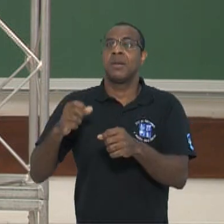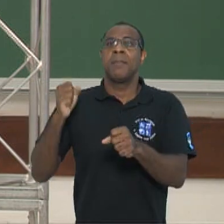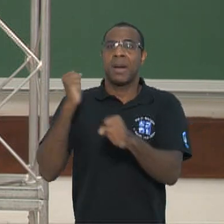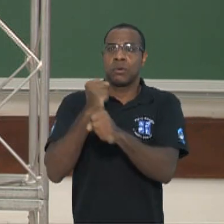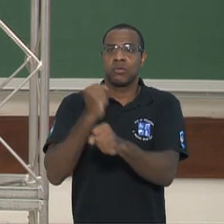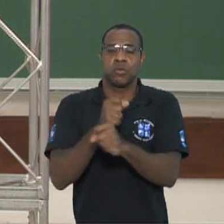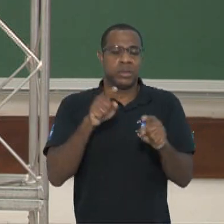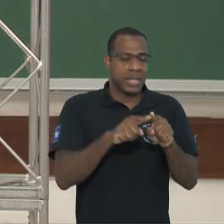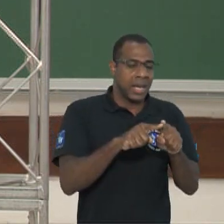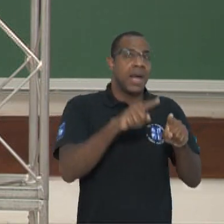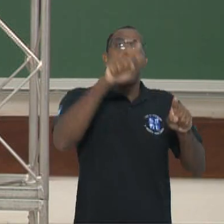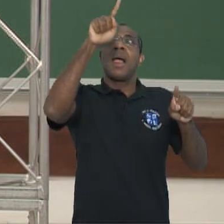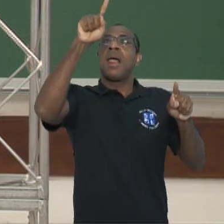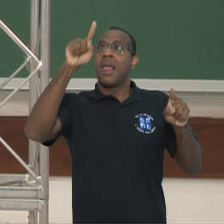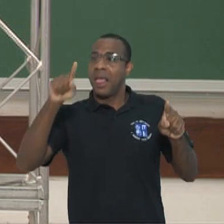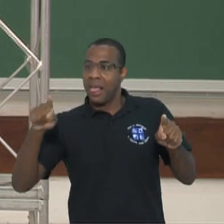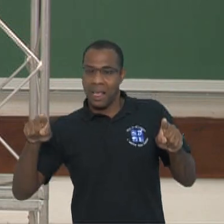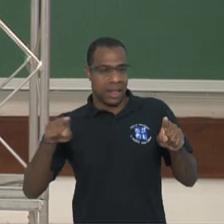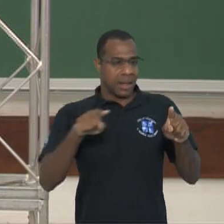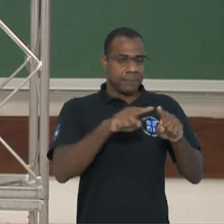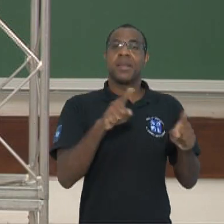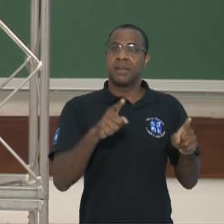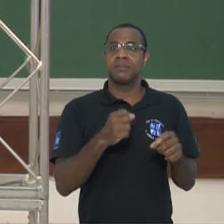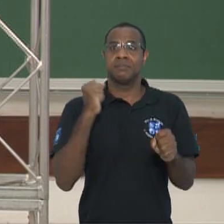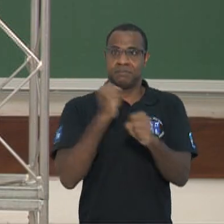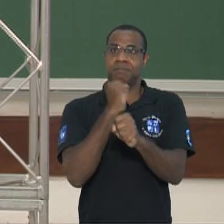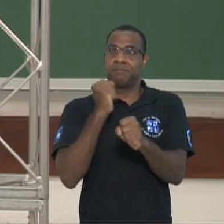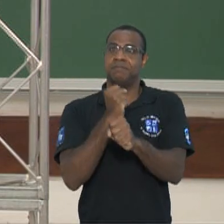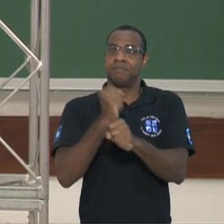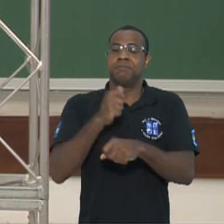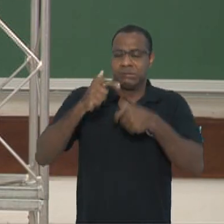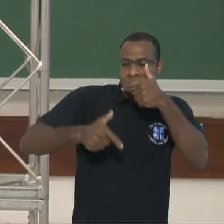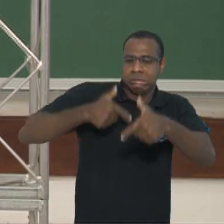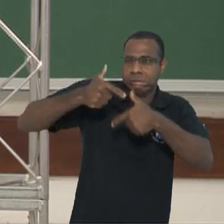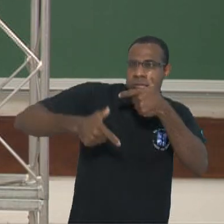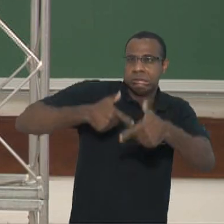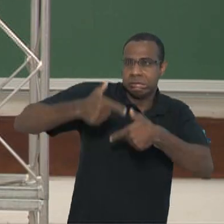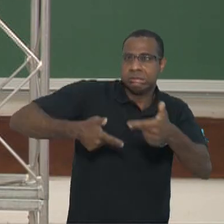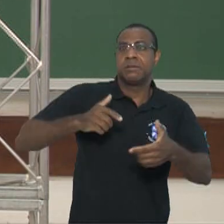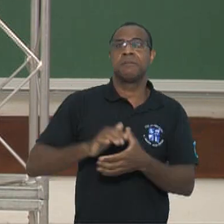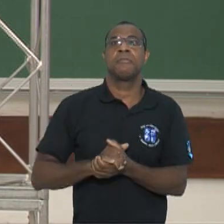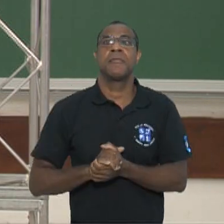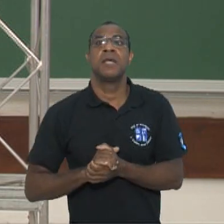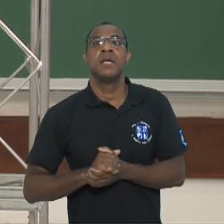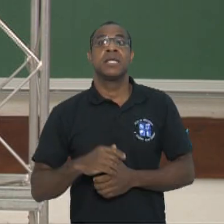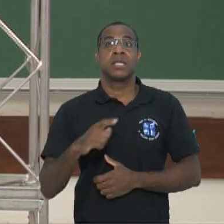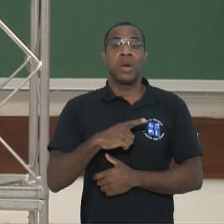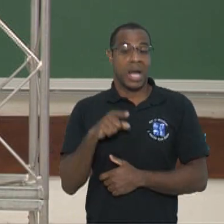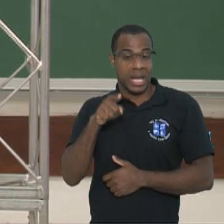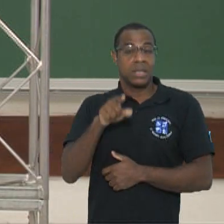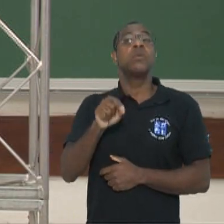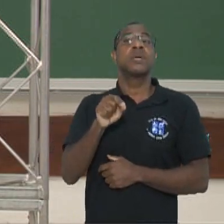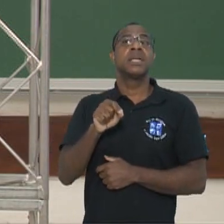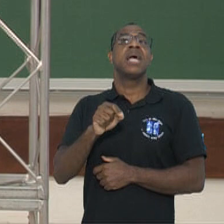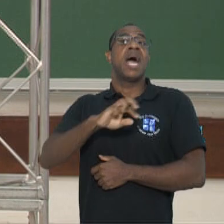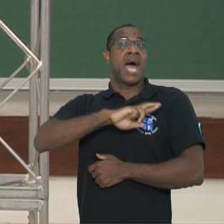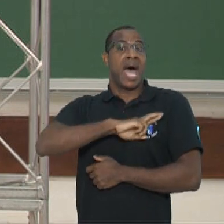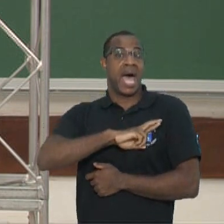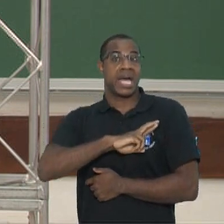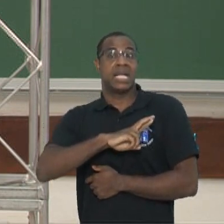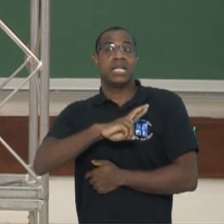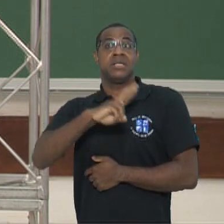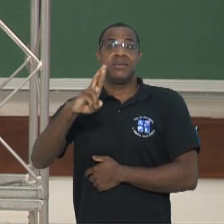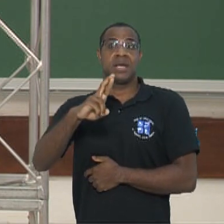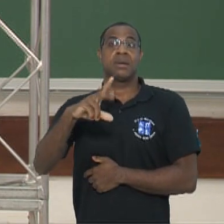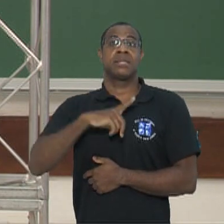eram utilizados na produção dessas obras faraônicas. Então nós temos, na verdade, uma religiosidade que legitima o